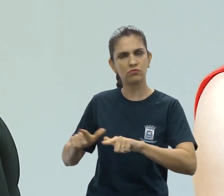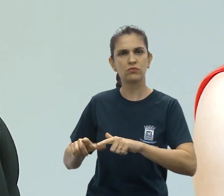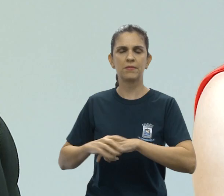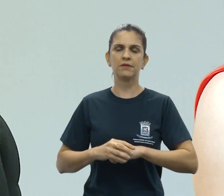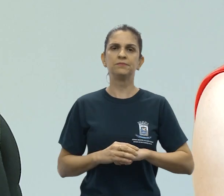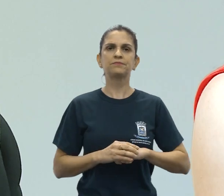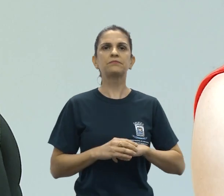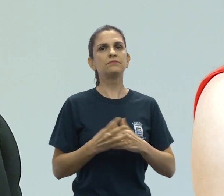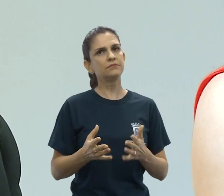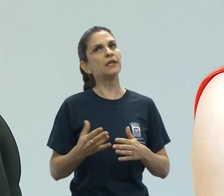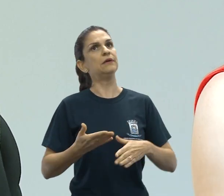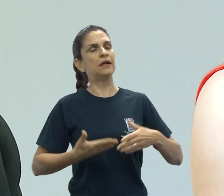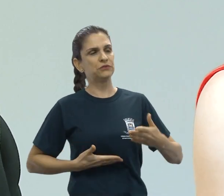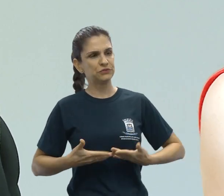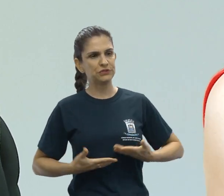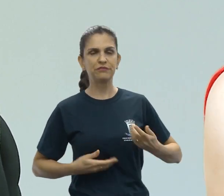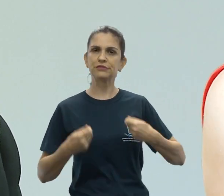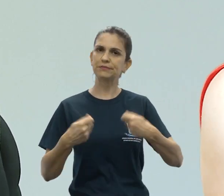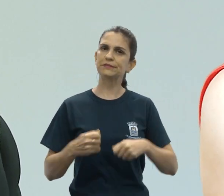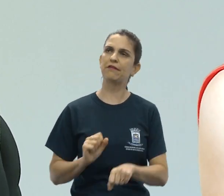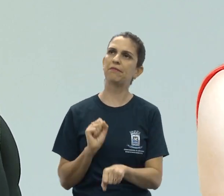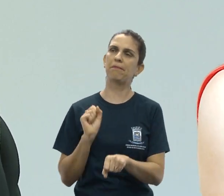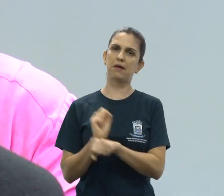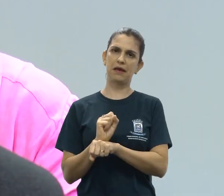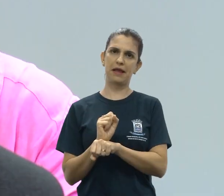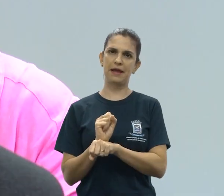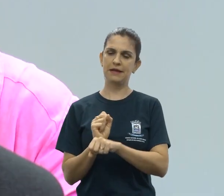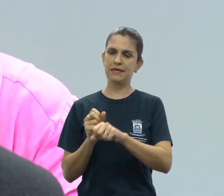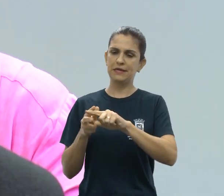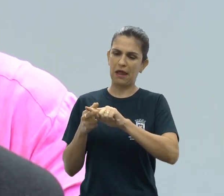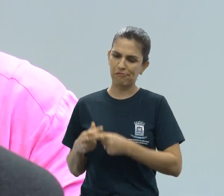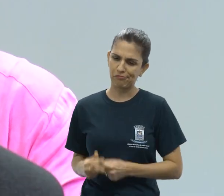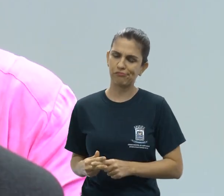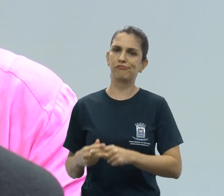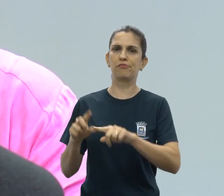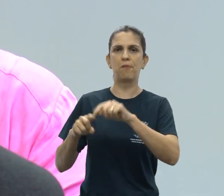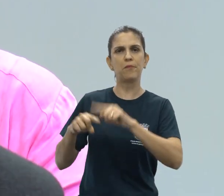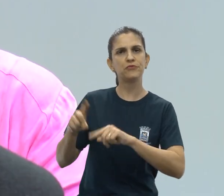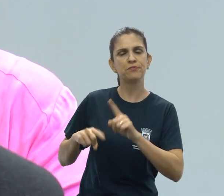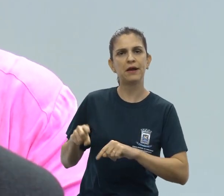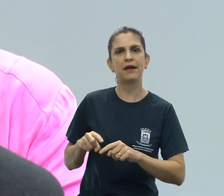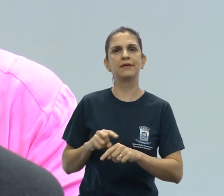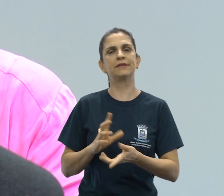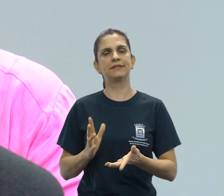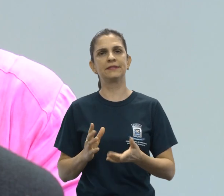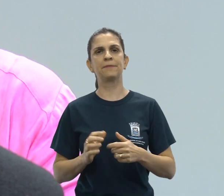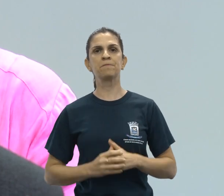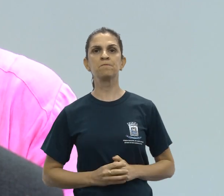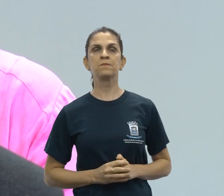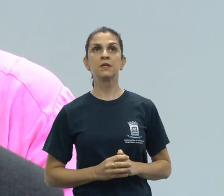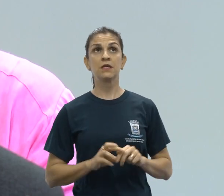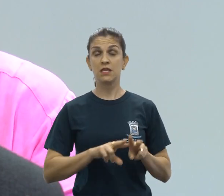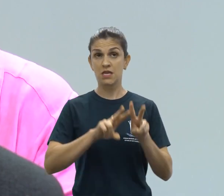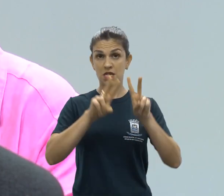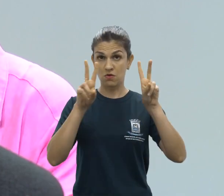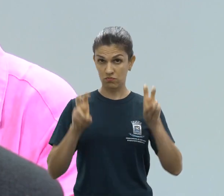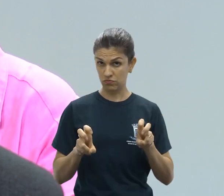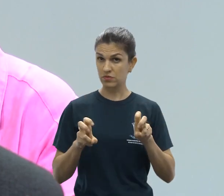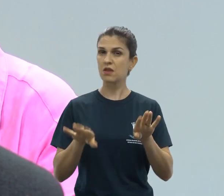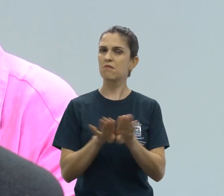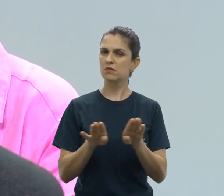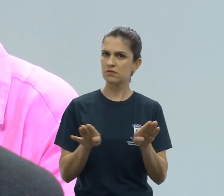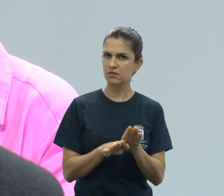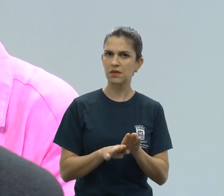desativado enquanto precisava fazer o reparo e outros ficaram sobrecarregados. Agora, uma questão que existe aqui em